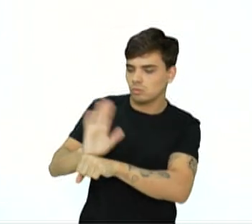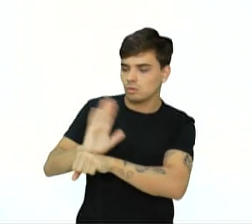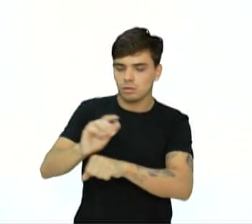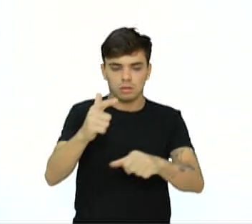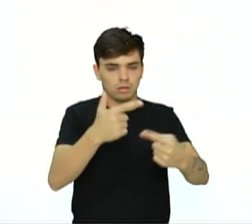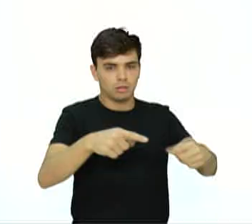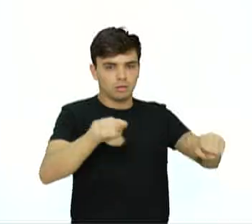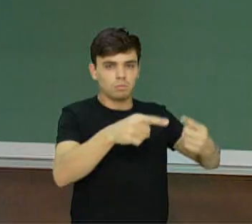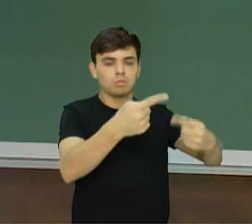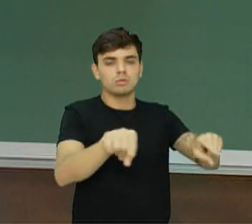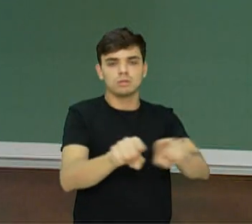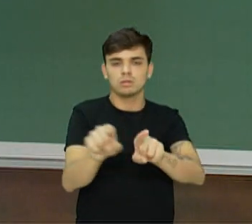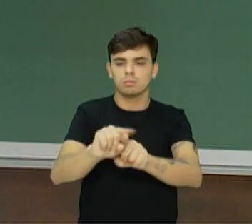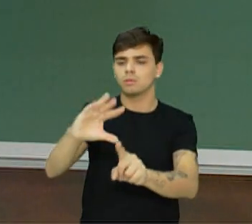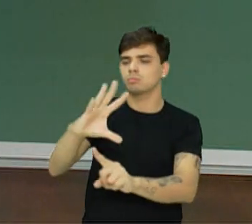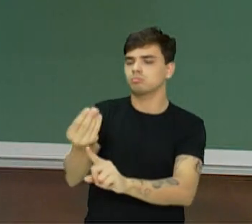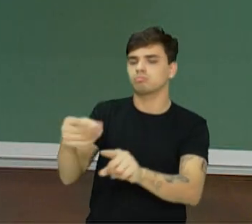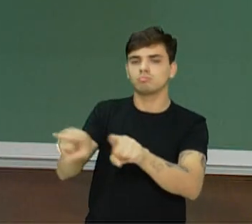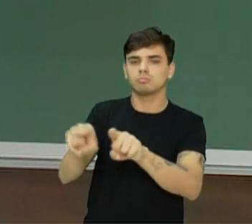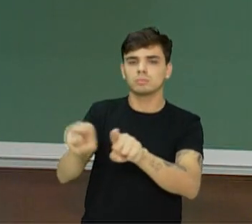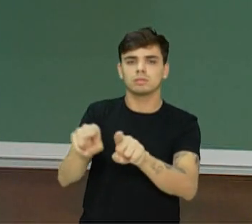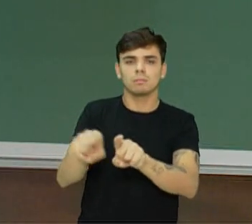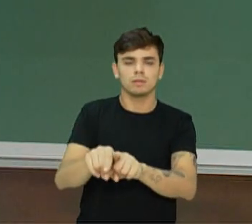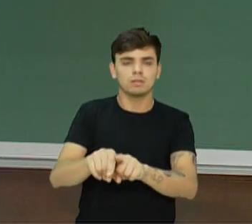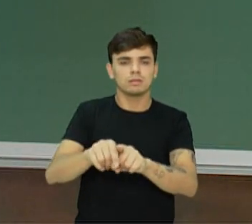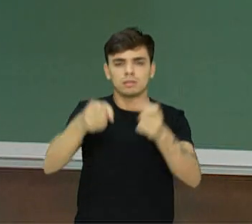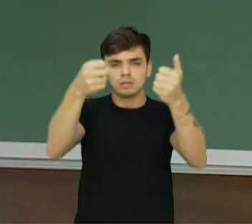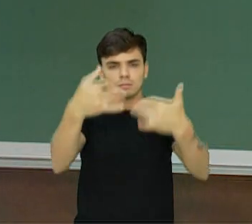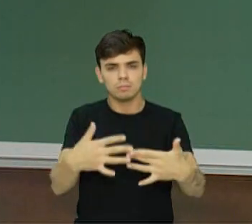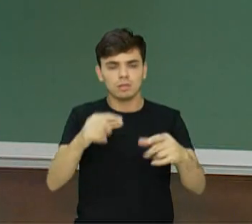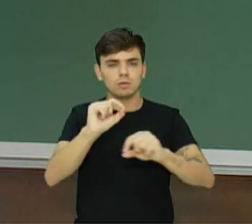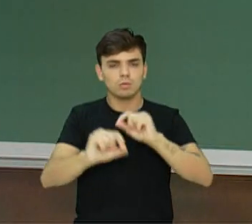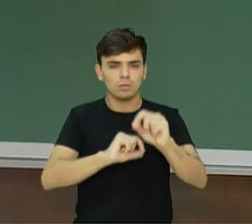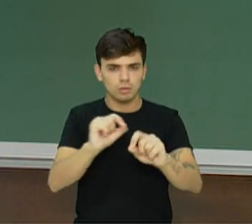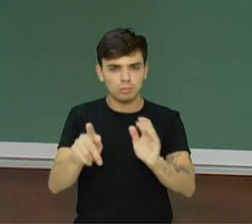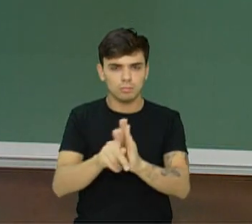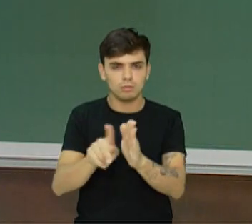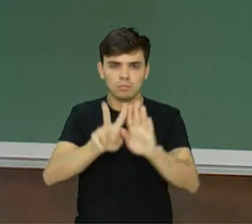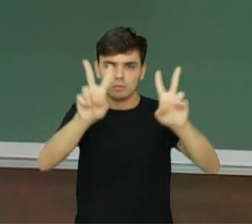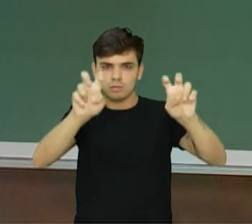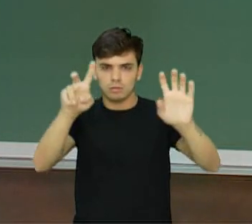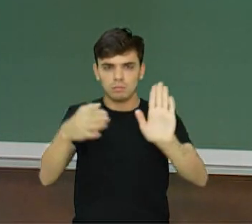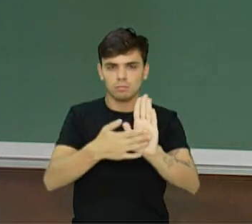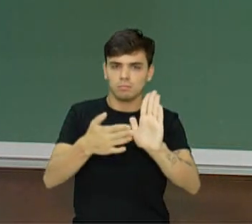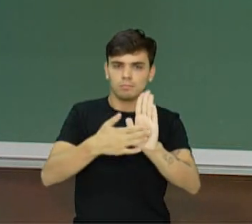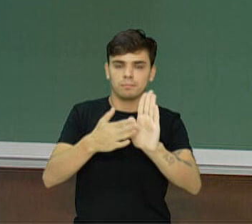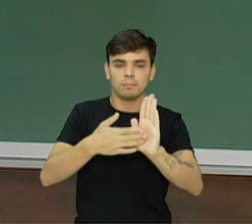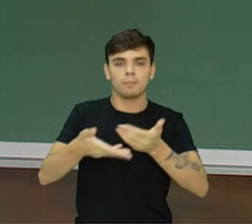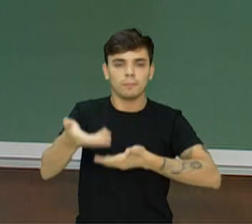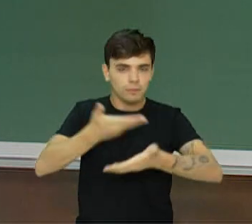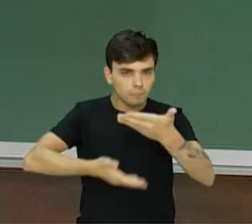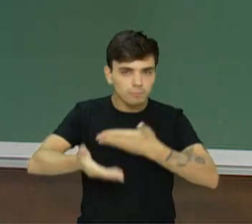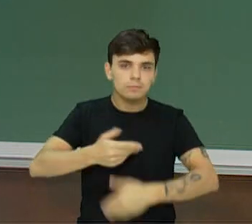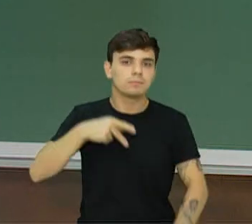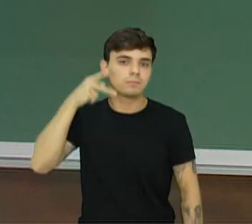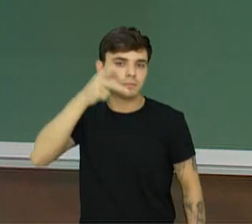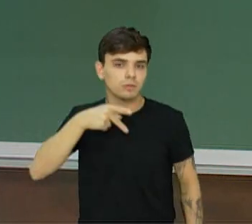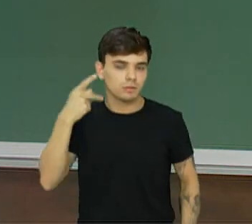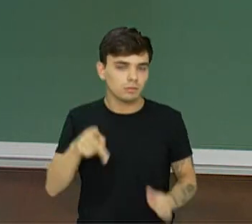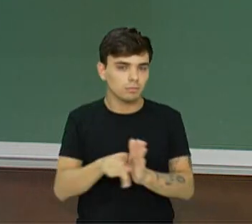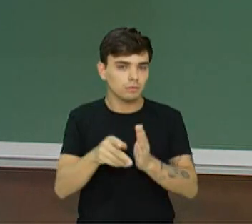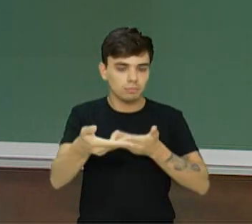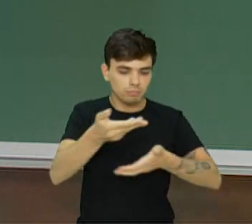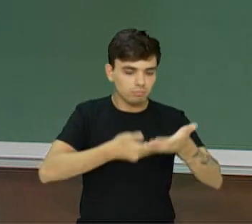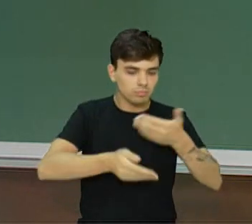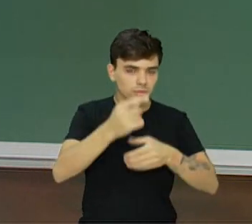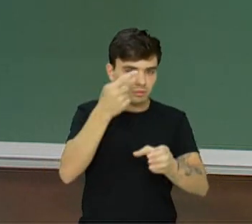música, obras de arte ou podcasts que explicitem a temática proposta da participação política, da